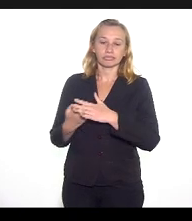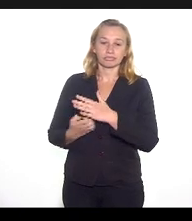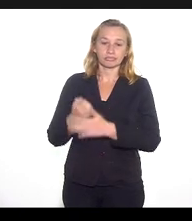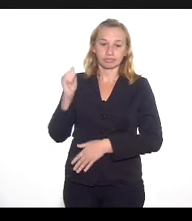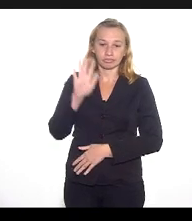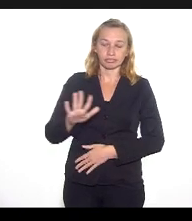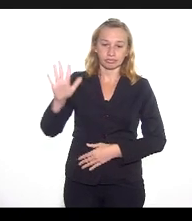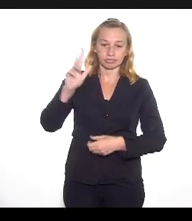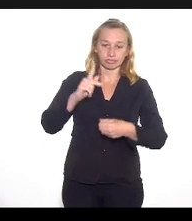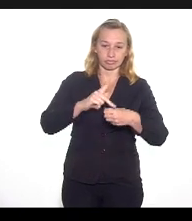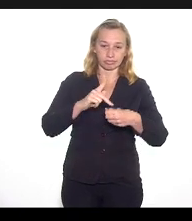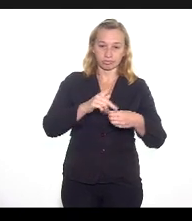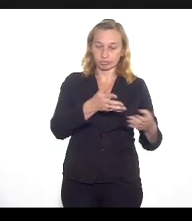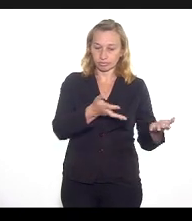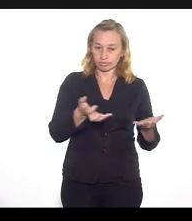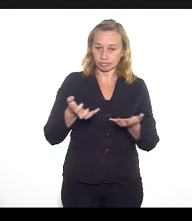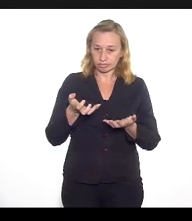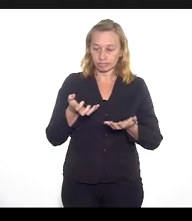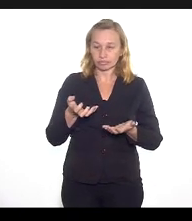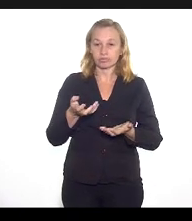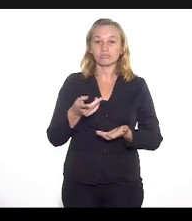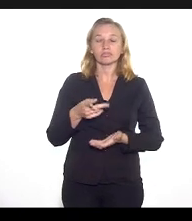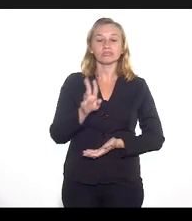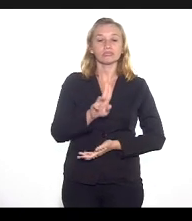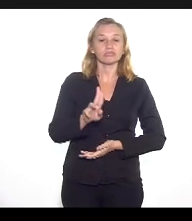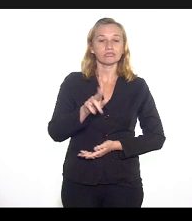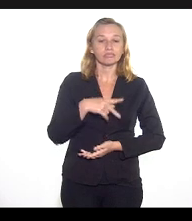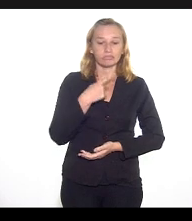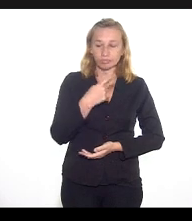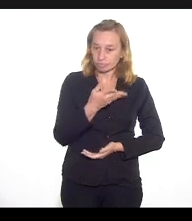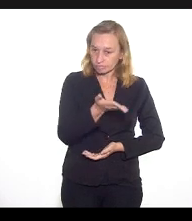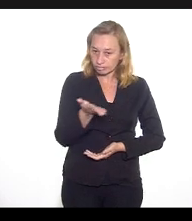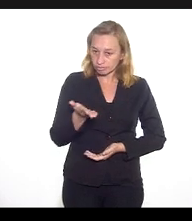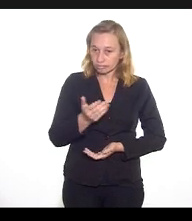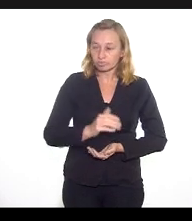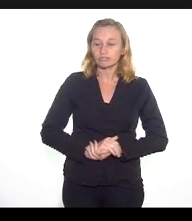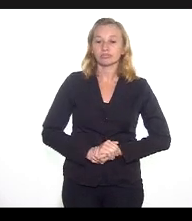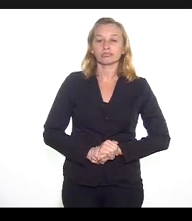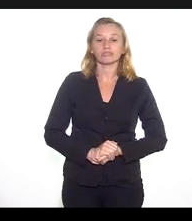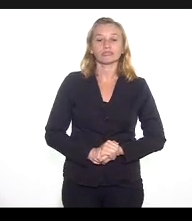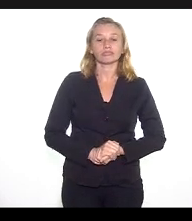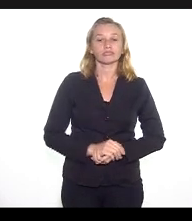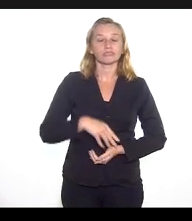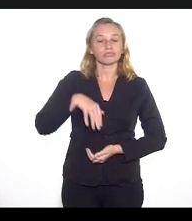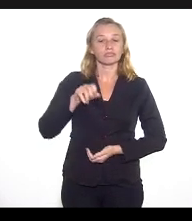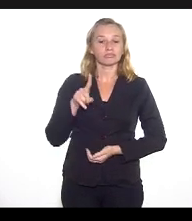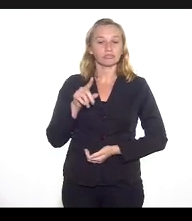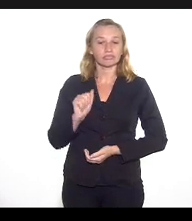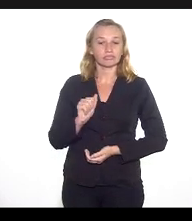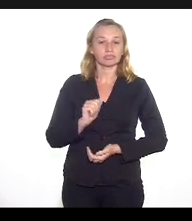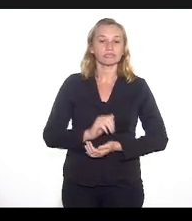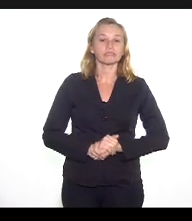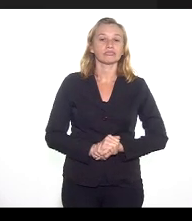representantes, também se querem fazer alguma consideração sobre essa assertiva da doutora Magda Chambriá,